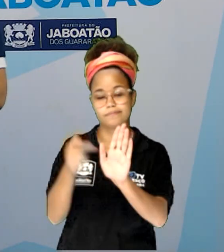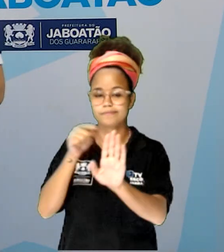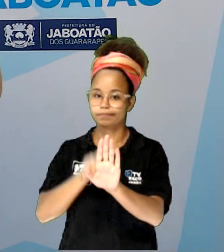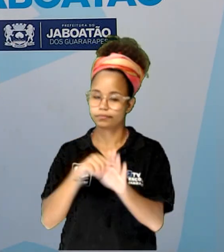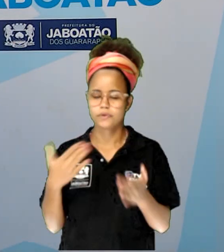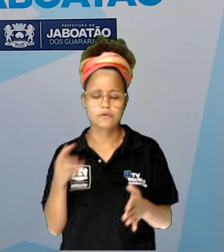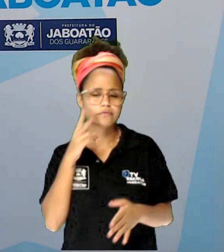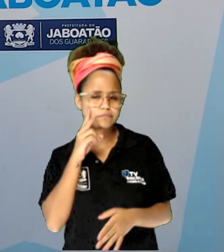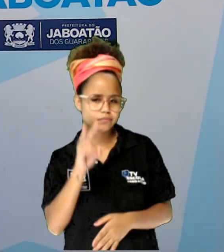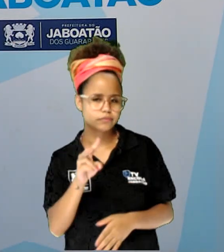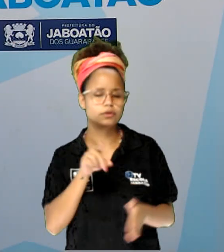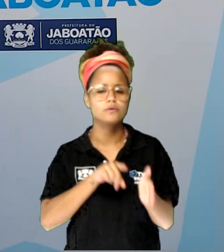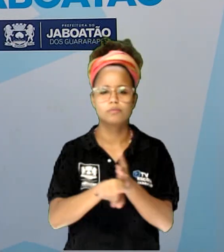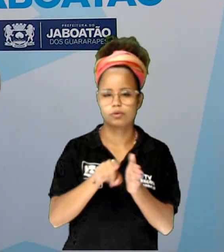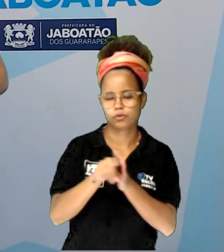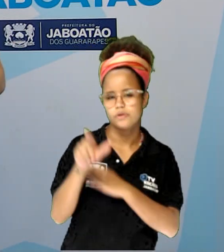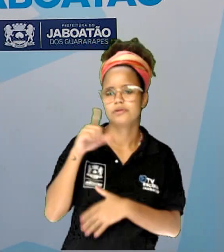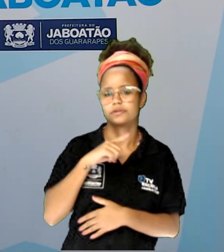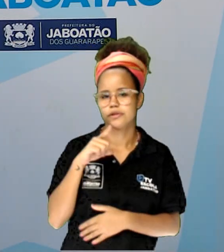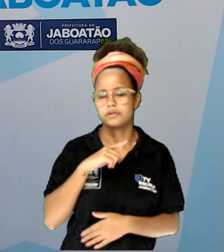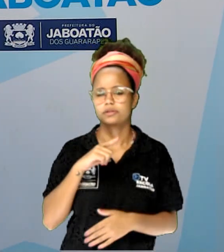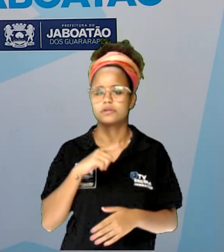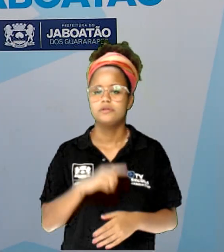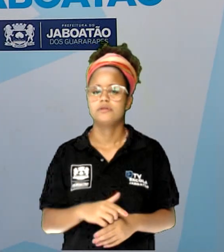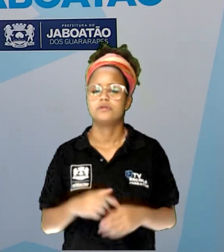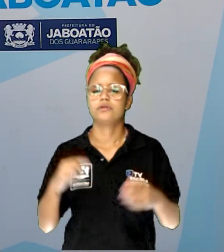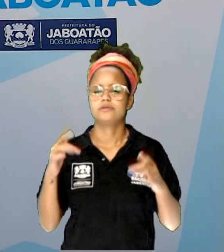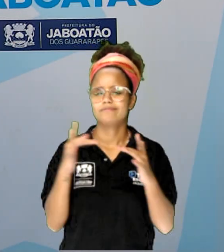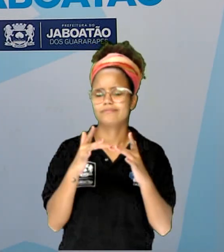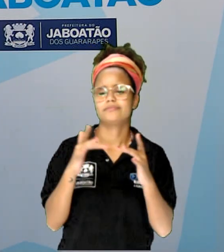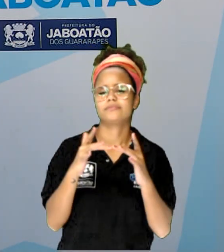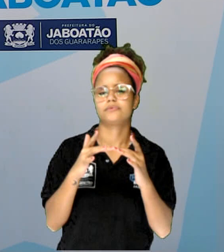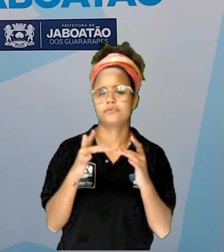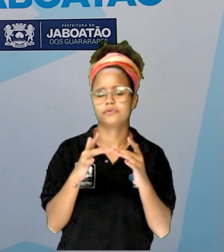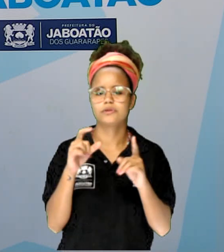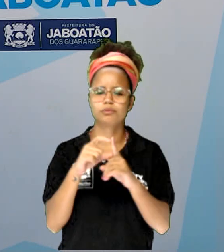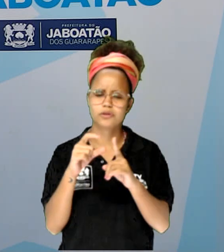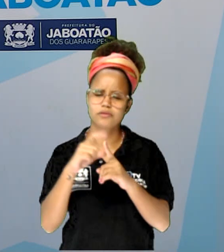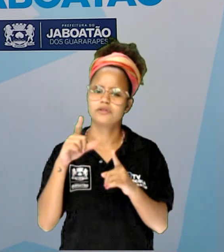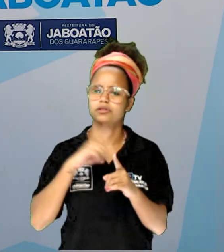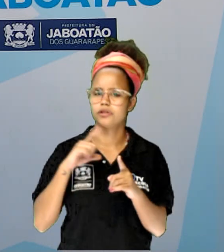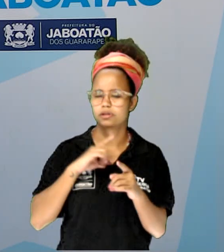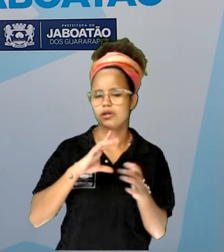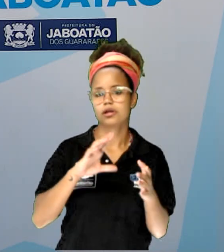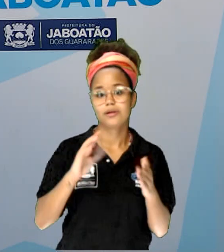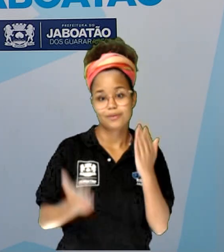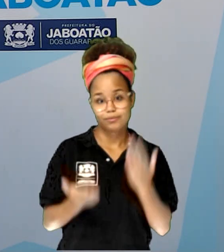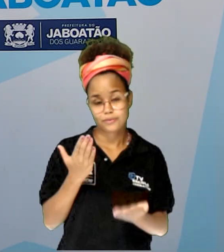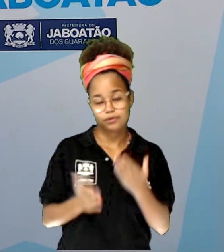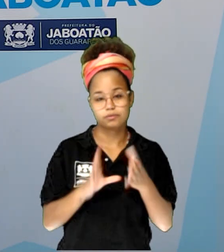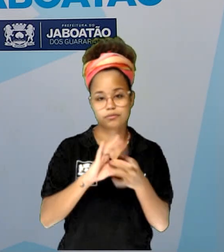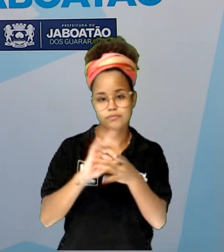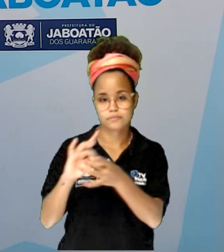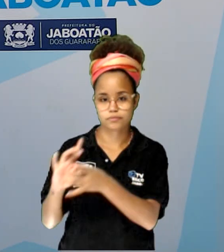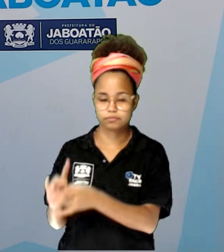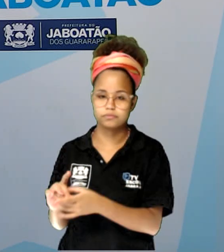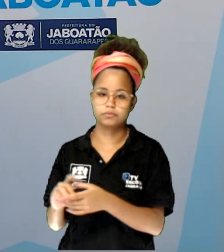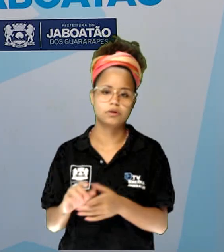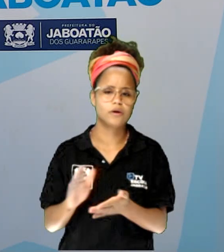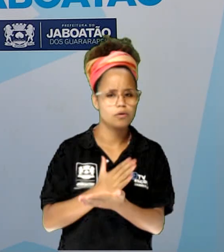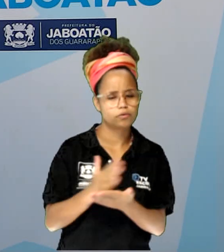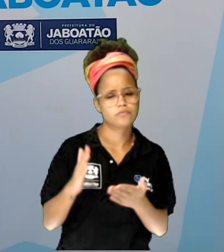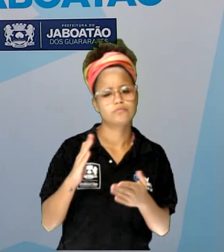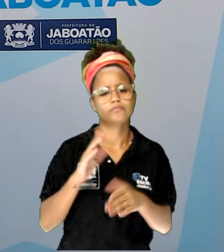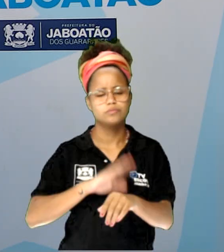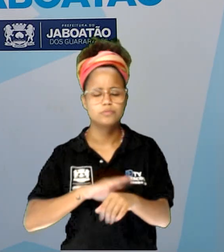seguir são exatamente o sentido que as palavras podem assumir em determinados contextos, né? Em alguns momentos a gente pode estar